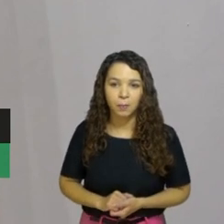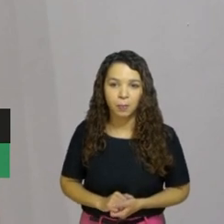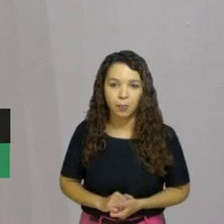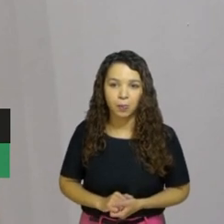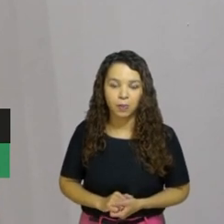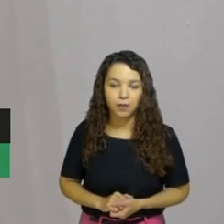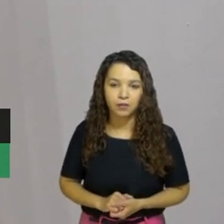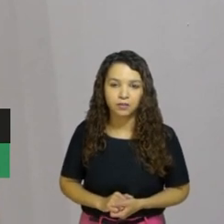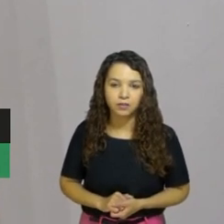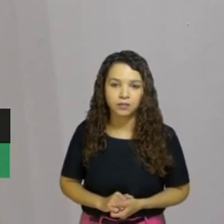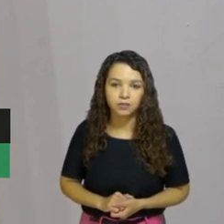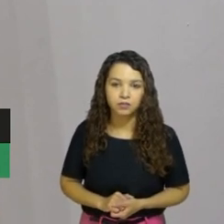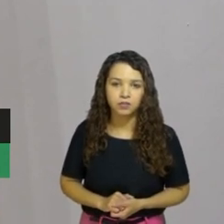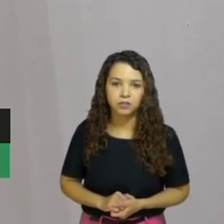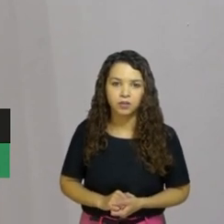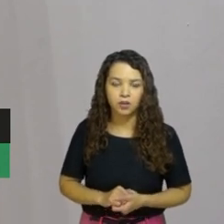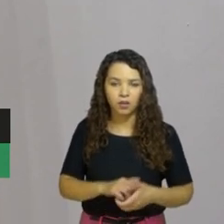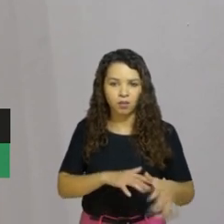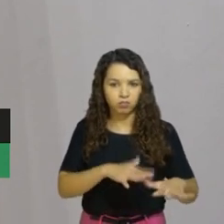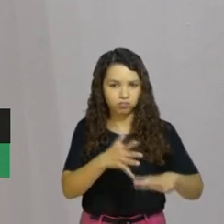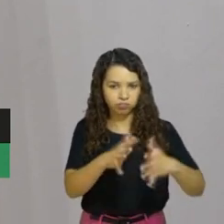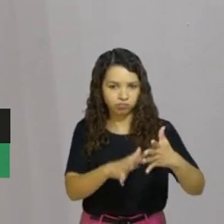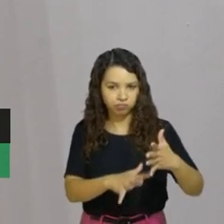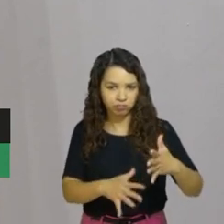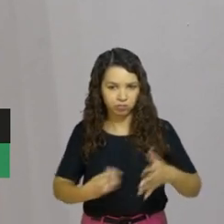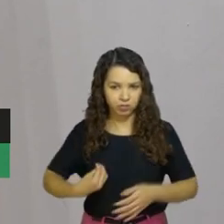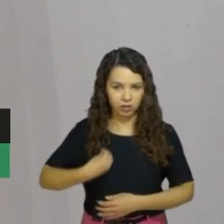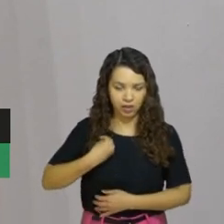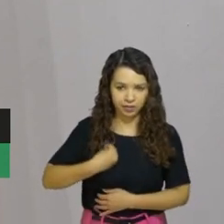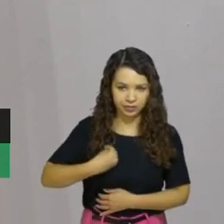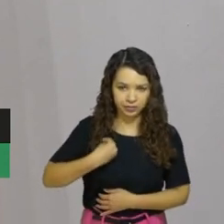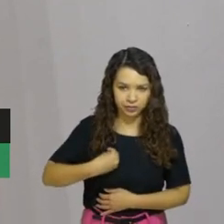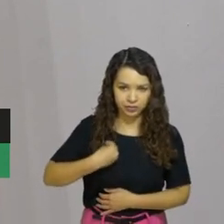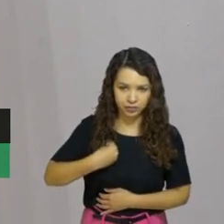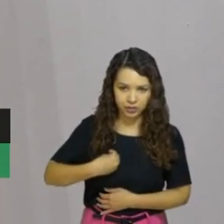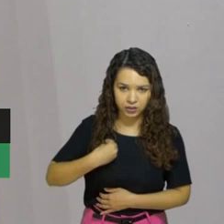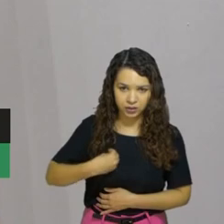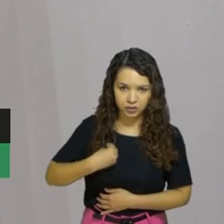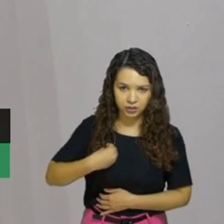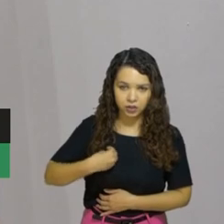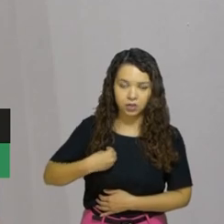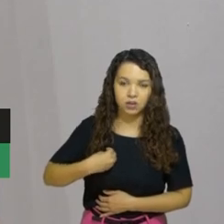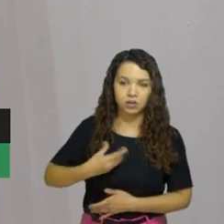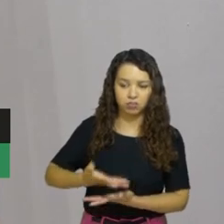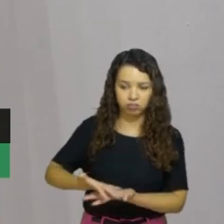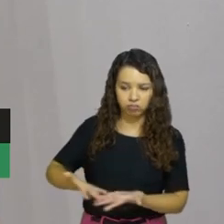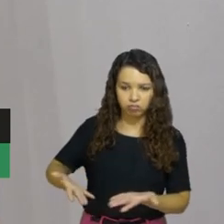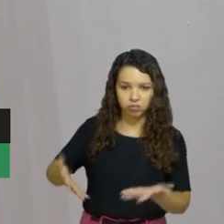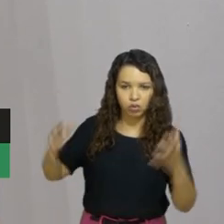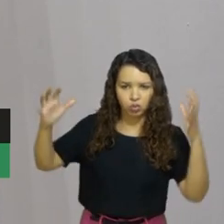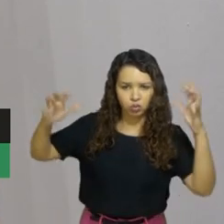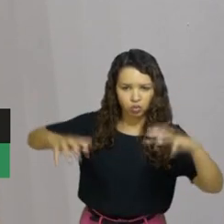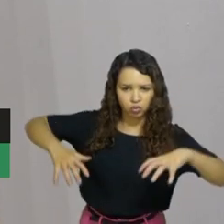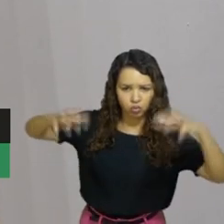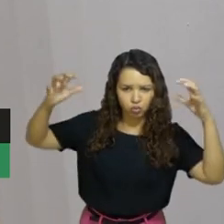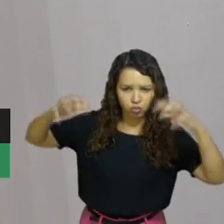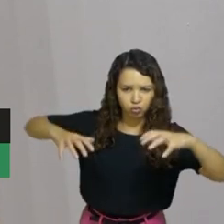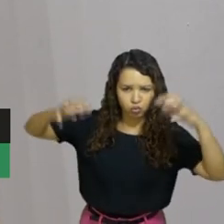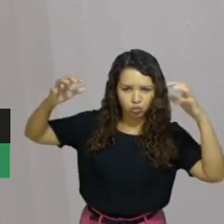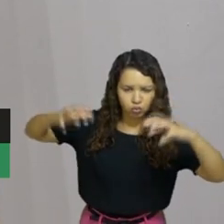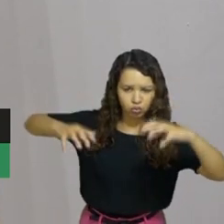da destruição material e da vida causada pelas chuvas torrenciais